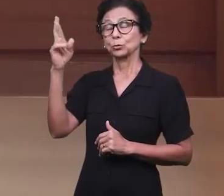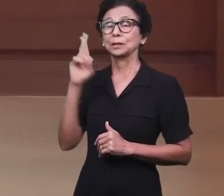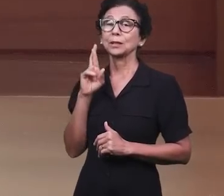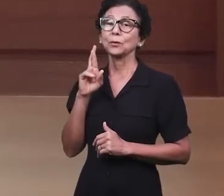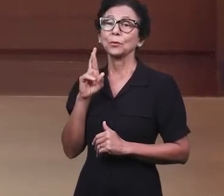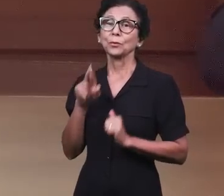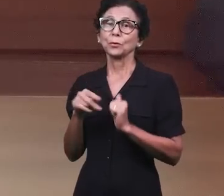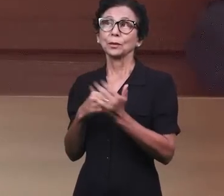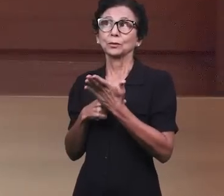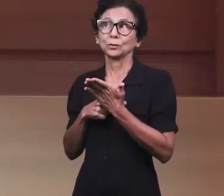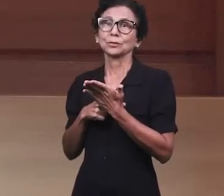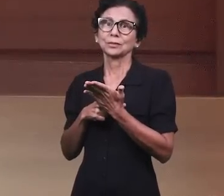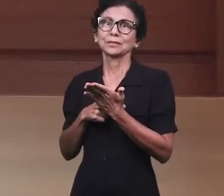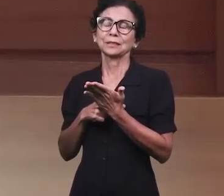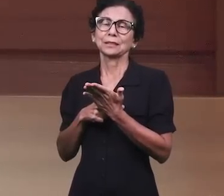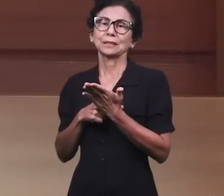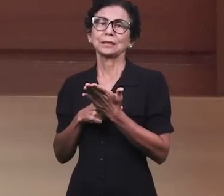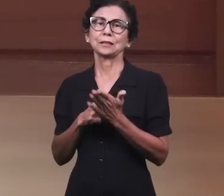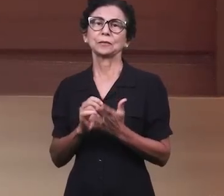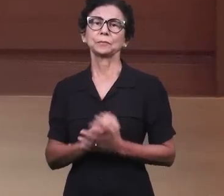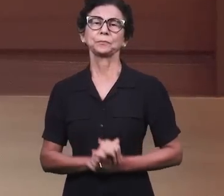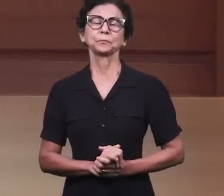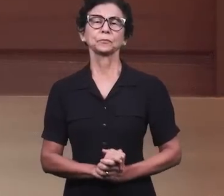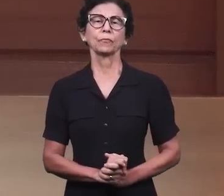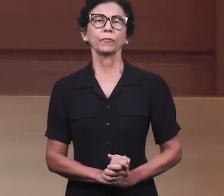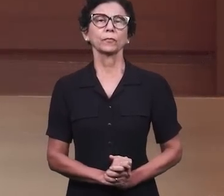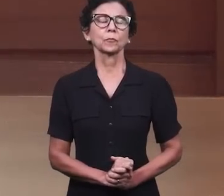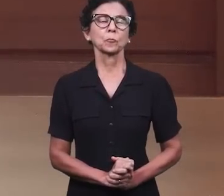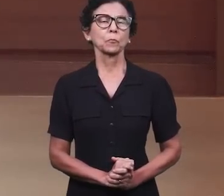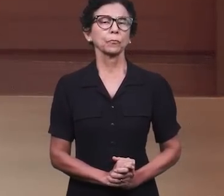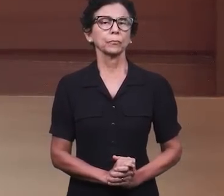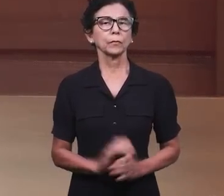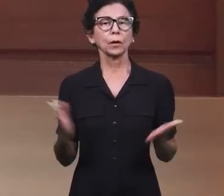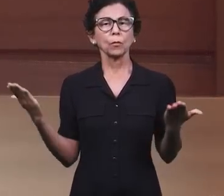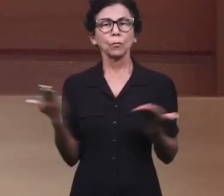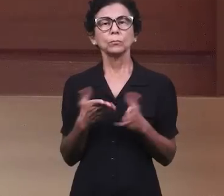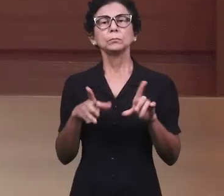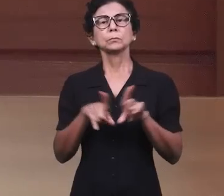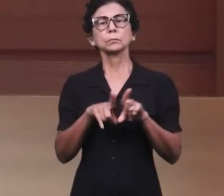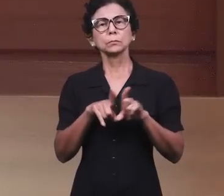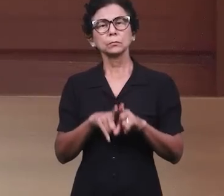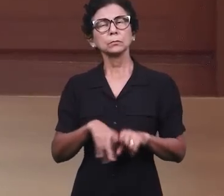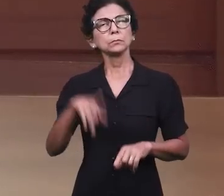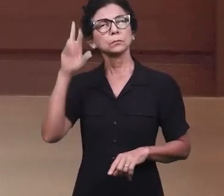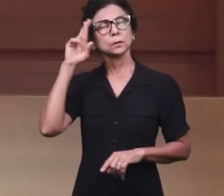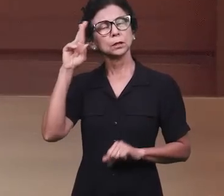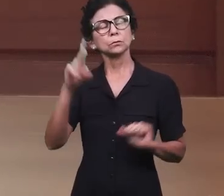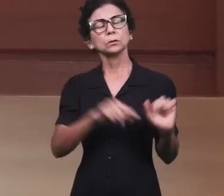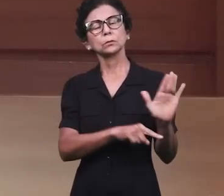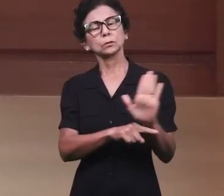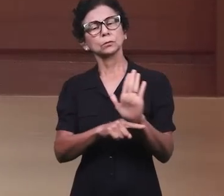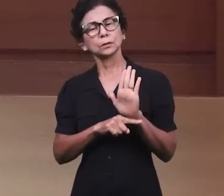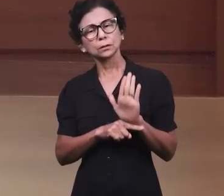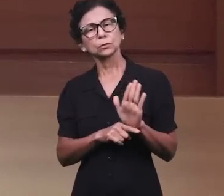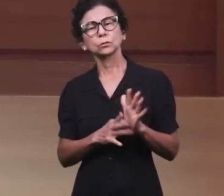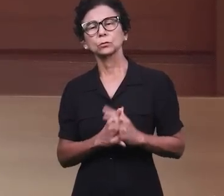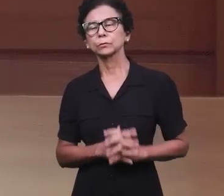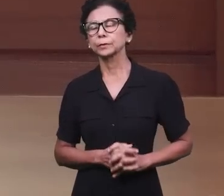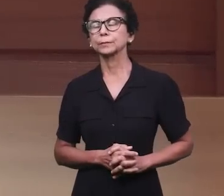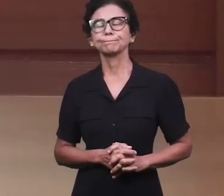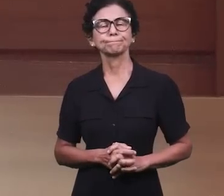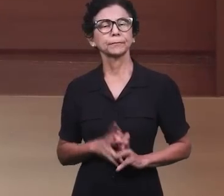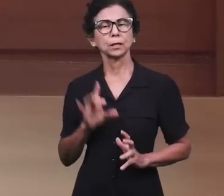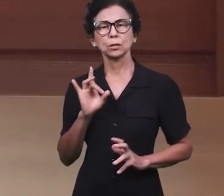suprir, é o Senhor que vai dar o recurso. A situação que nós vivemos nesse momento é um momento